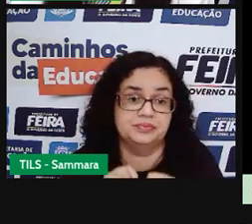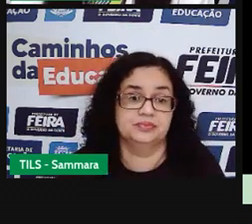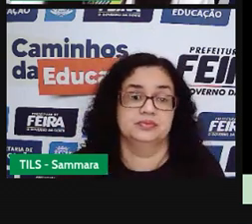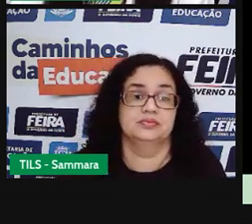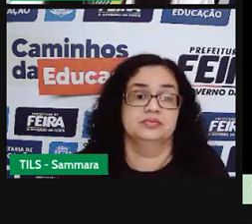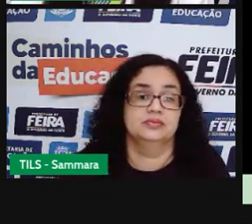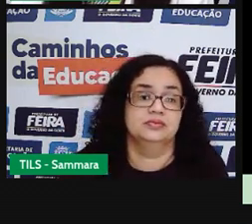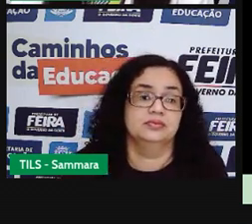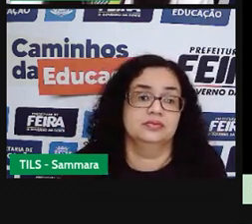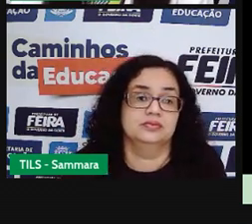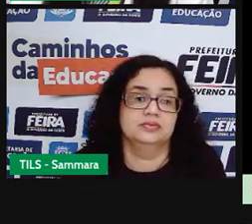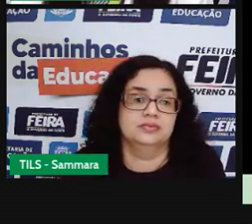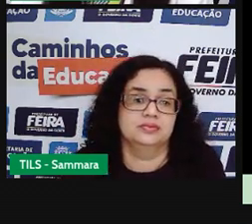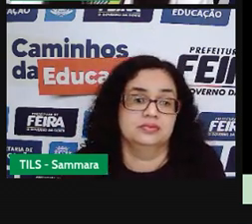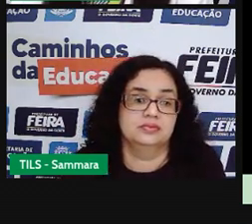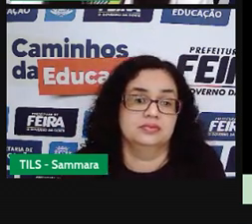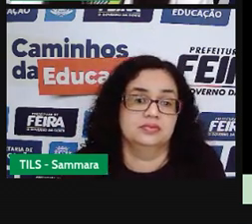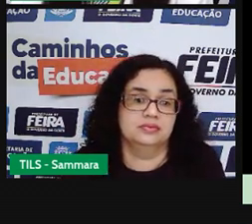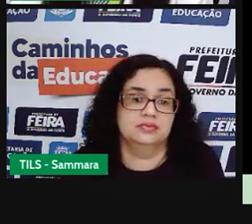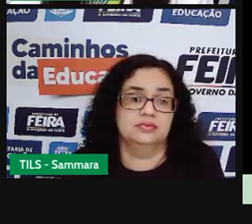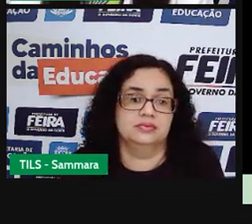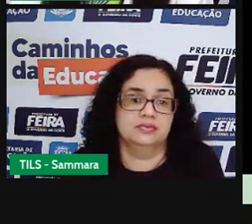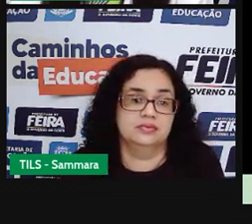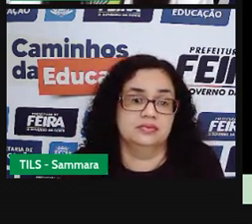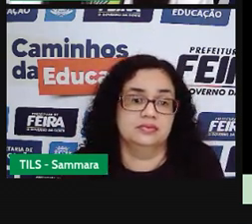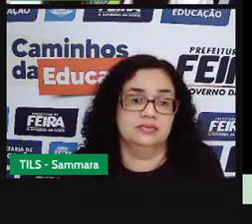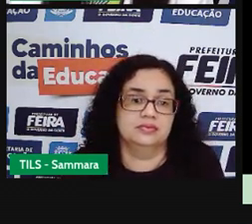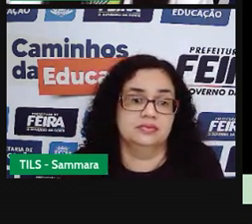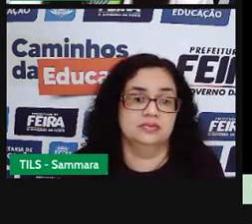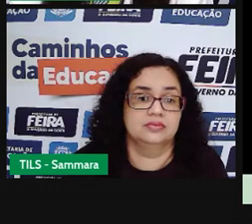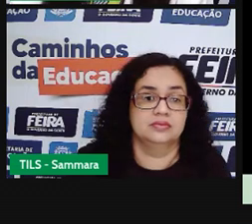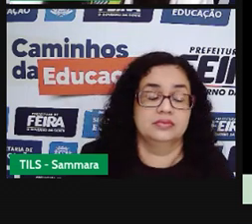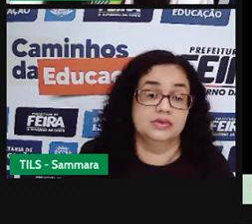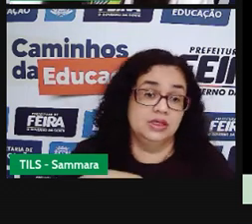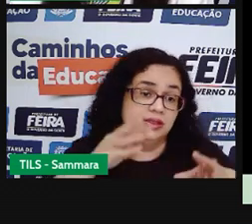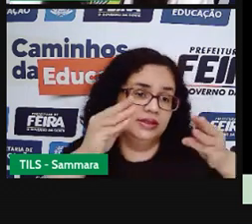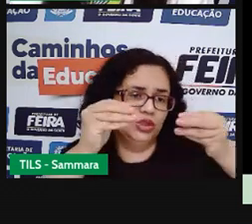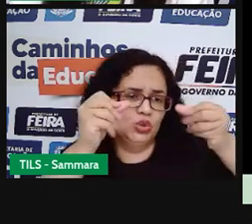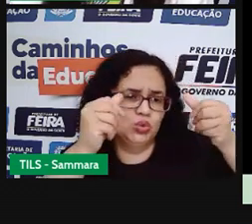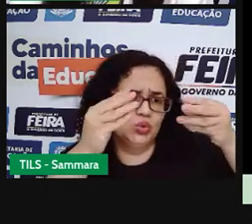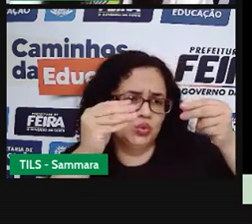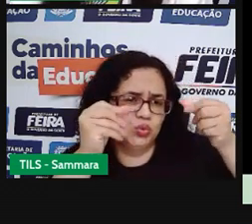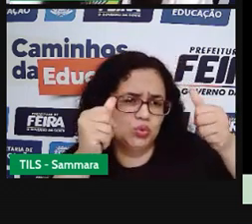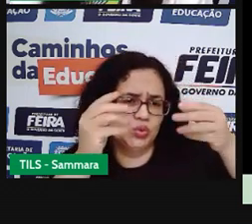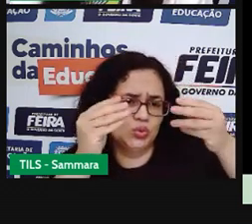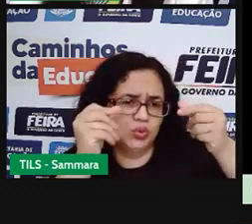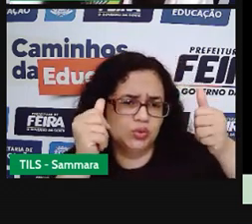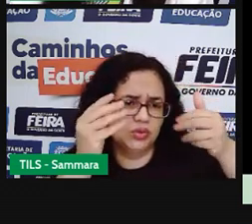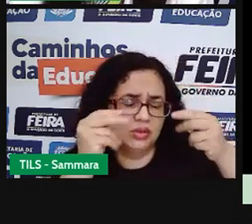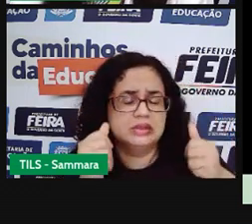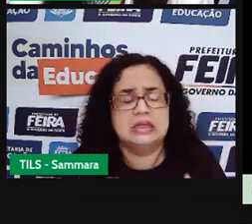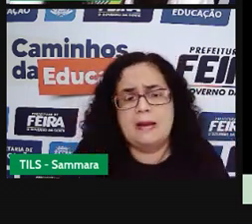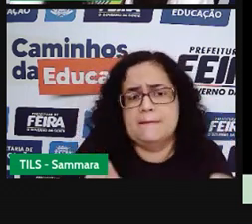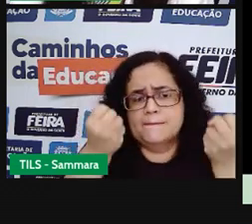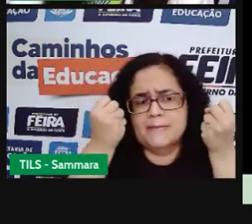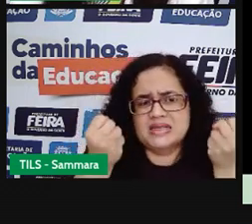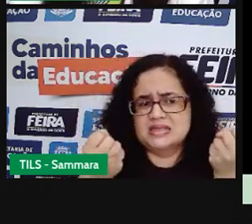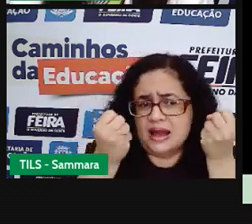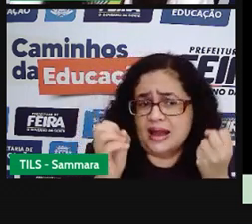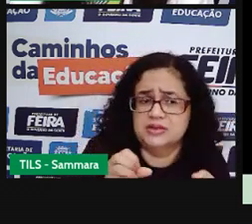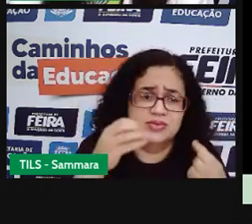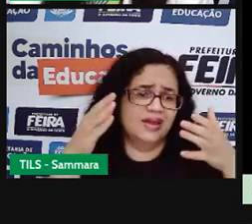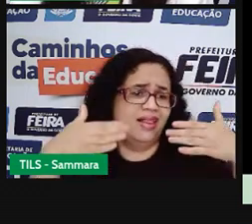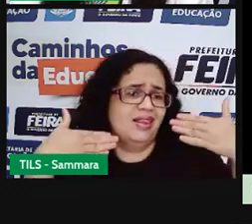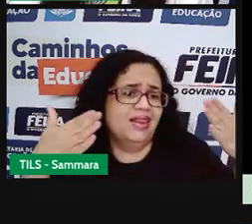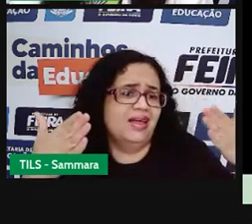relação também e a textura né às vezes mais pesado mais leve